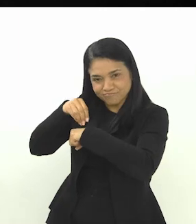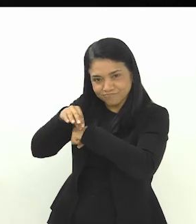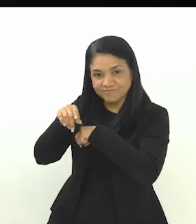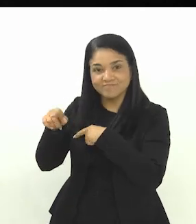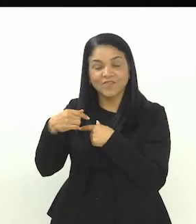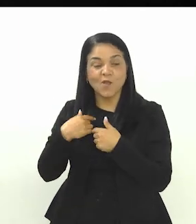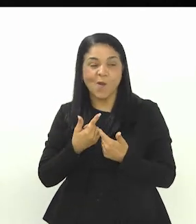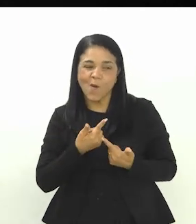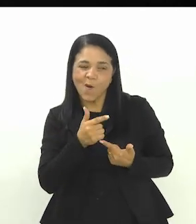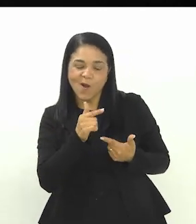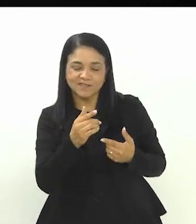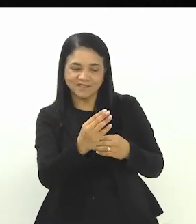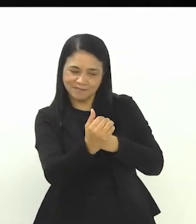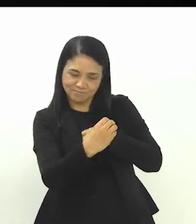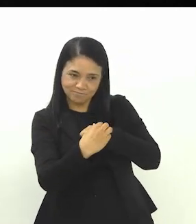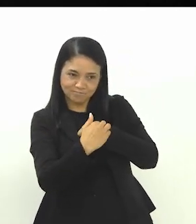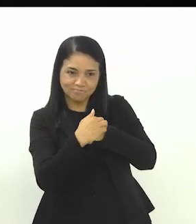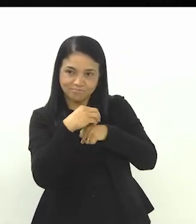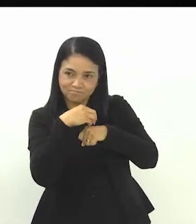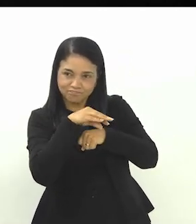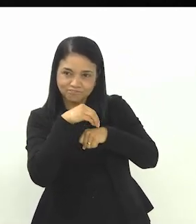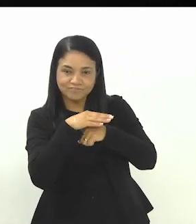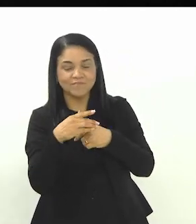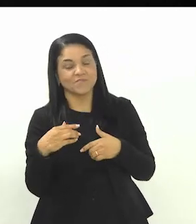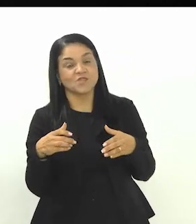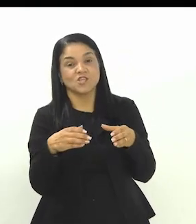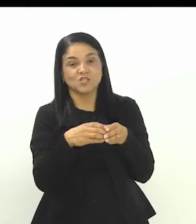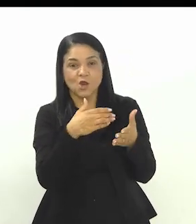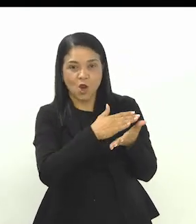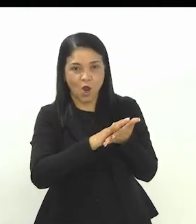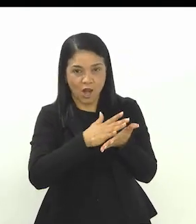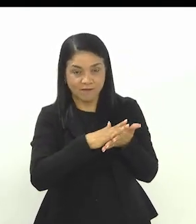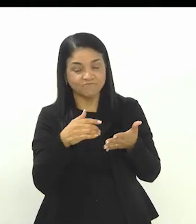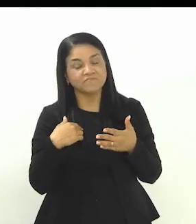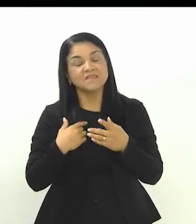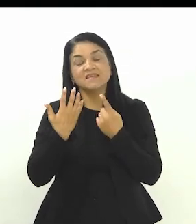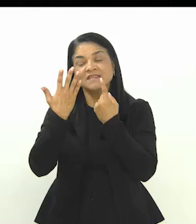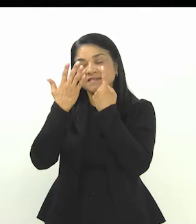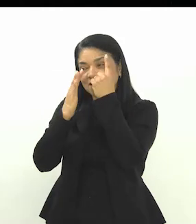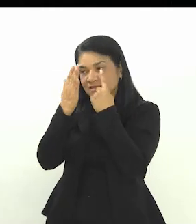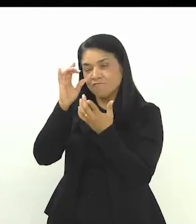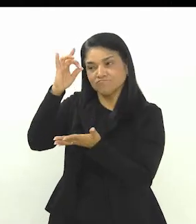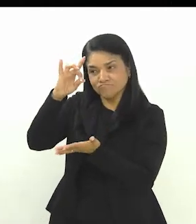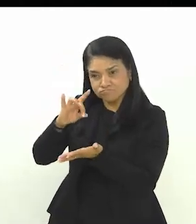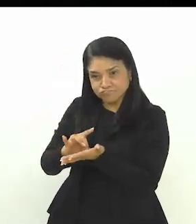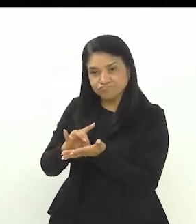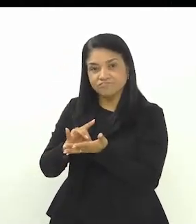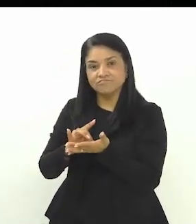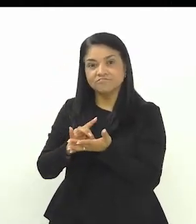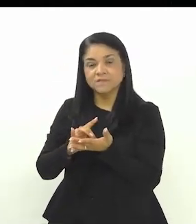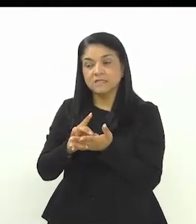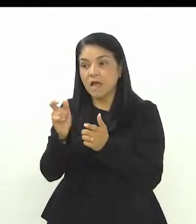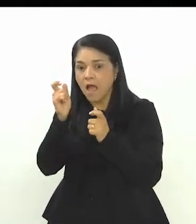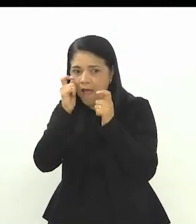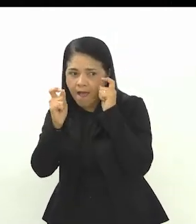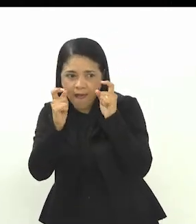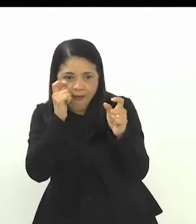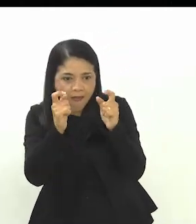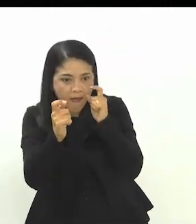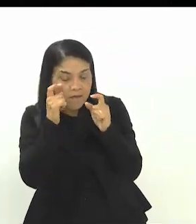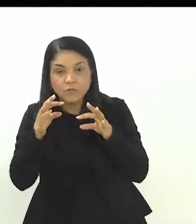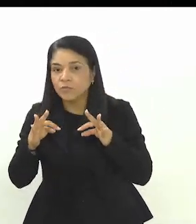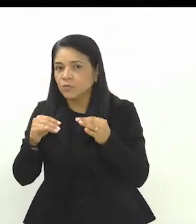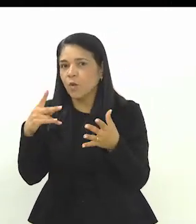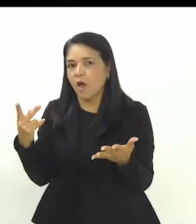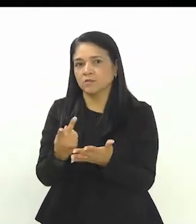Outras ele nos passava lá na porra. Porque na verdade eu acho que o carnaval hoje é isso, né? Você tem que estar antenado em tudo